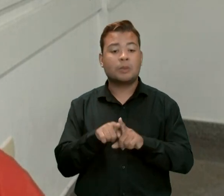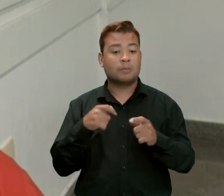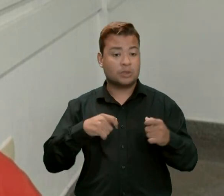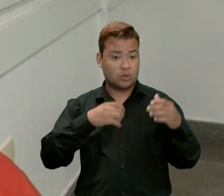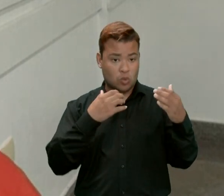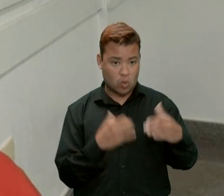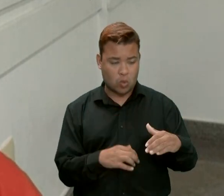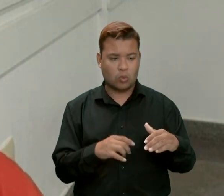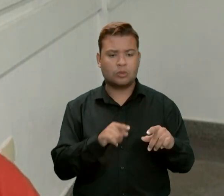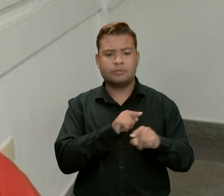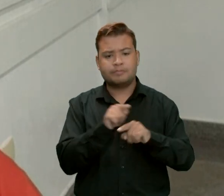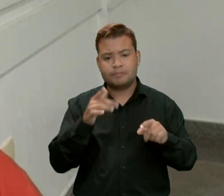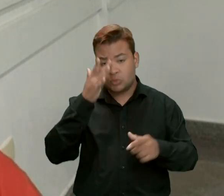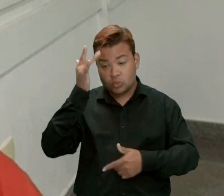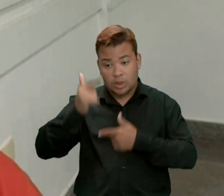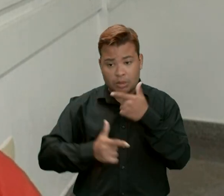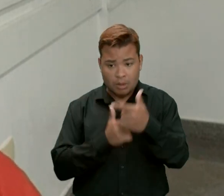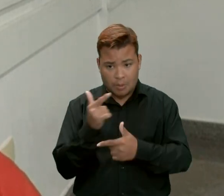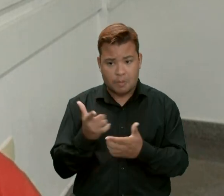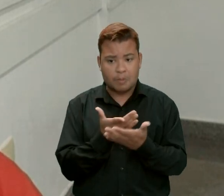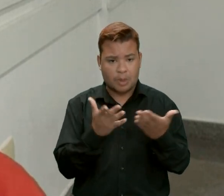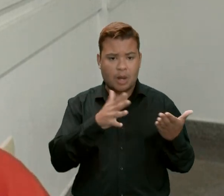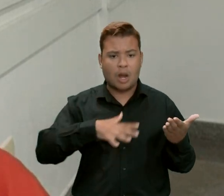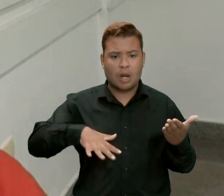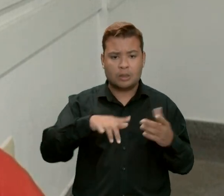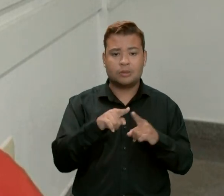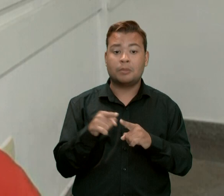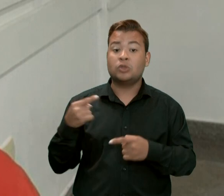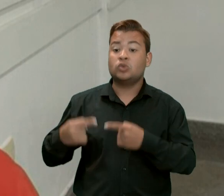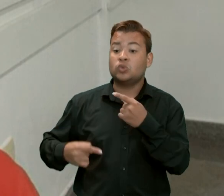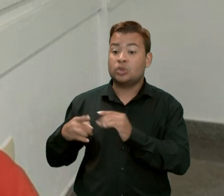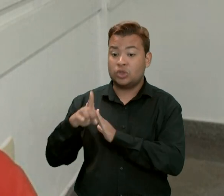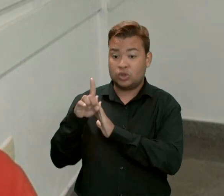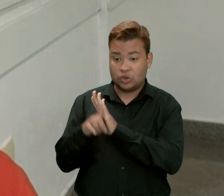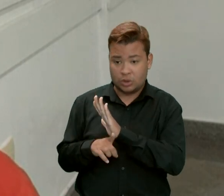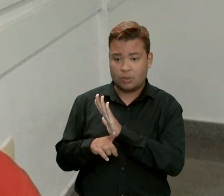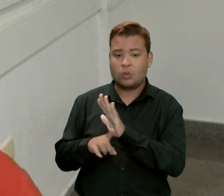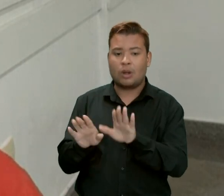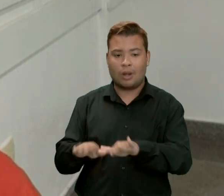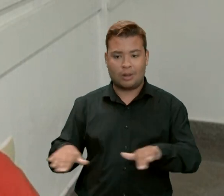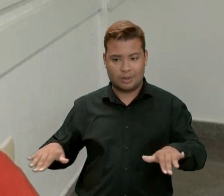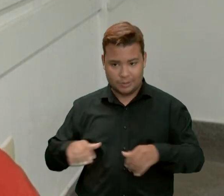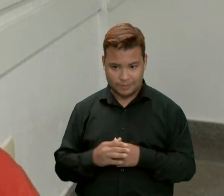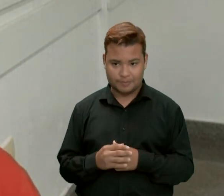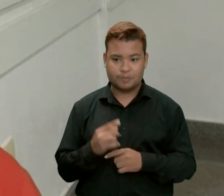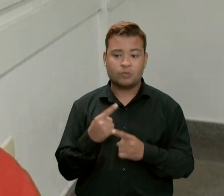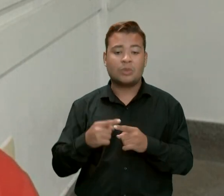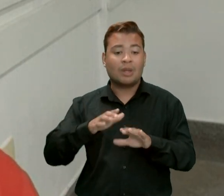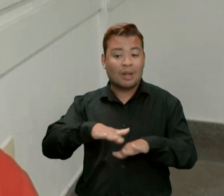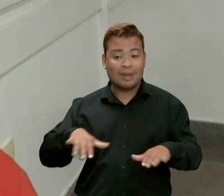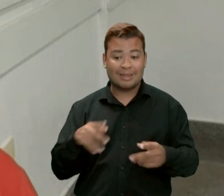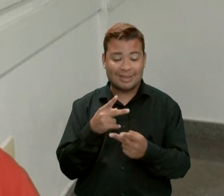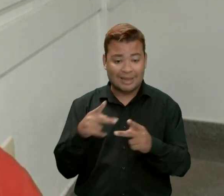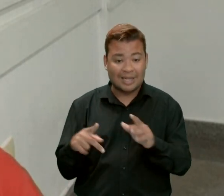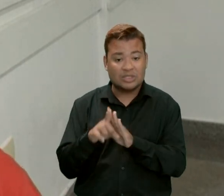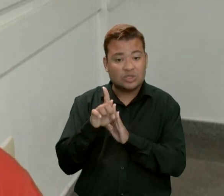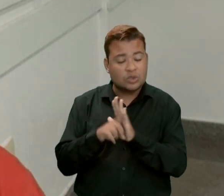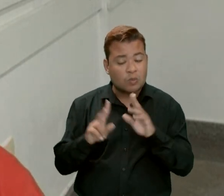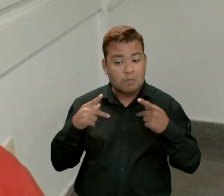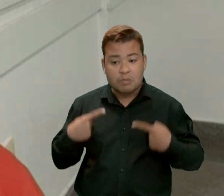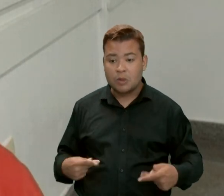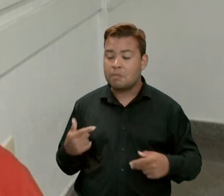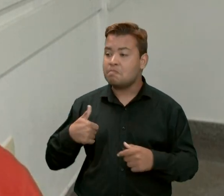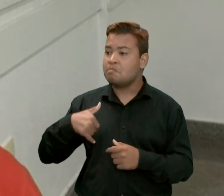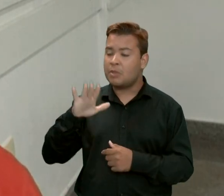nesses órgãos e ampliar a discussão sobre direitos das crianças. As crianças estão entre aqueles que têm os seus direitos humanos mais